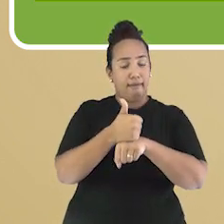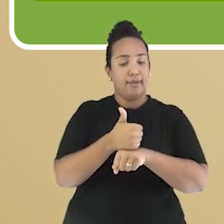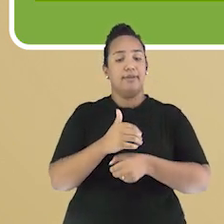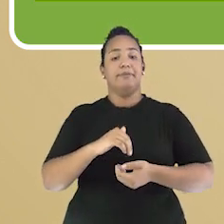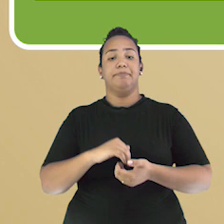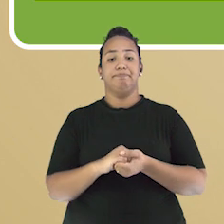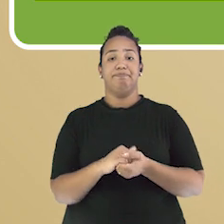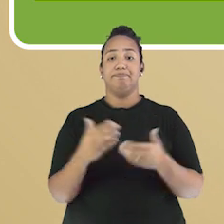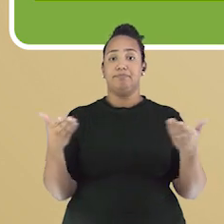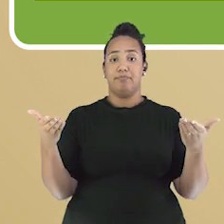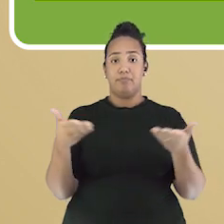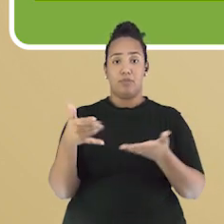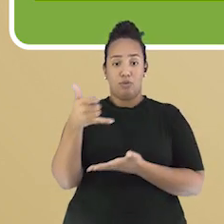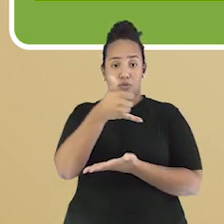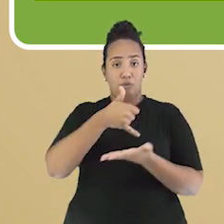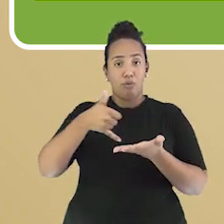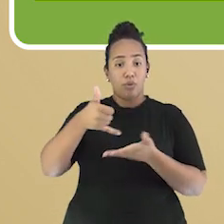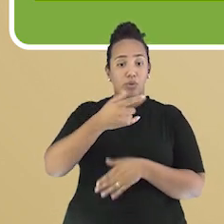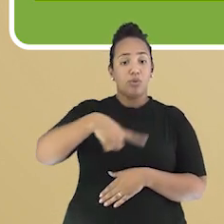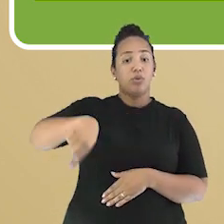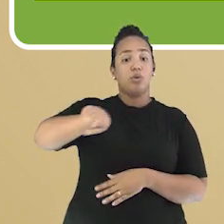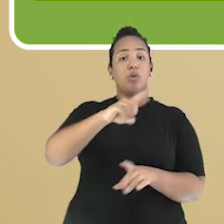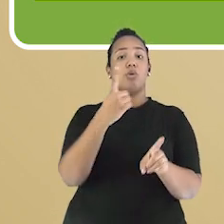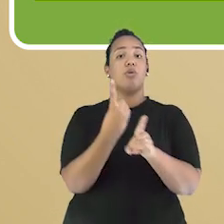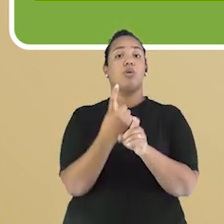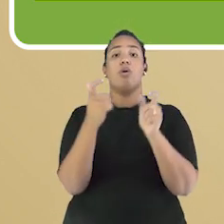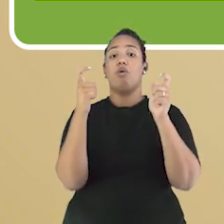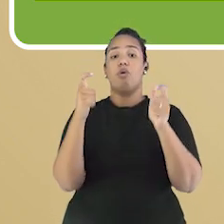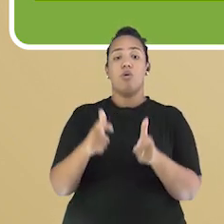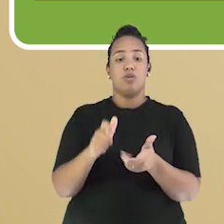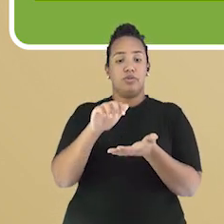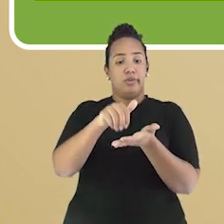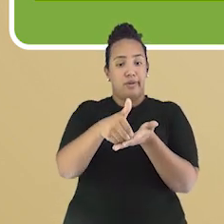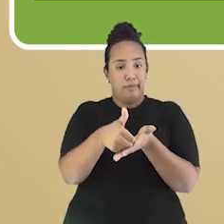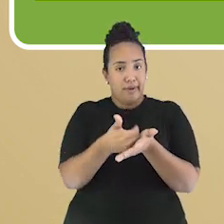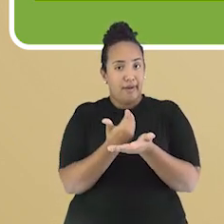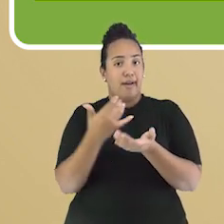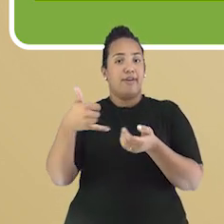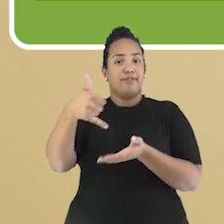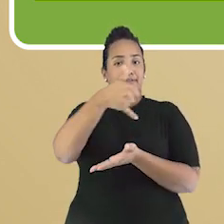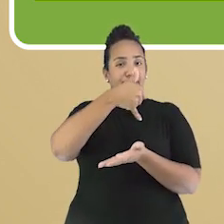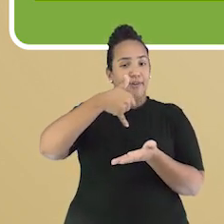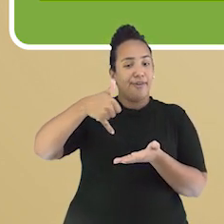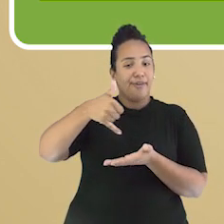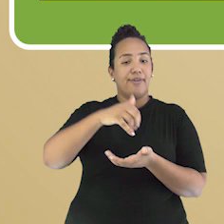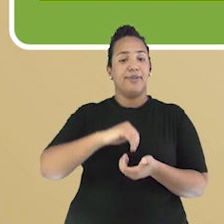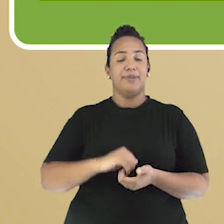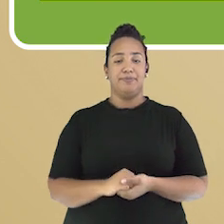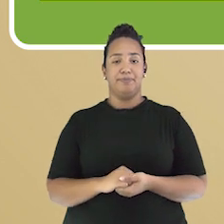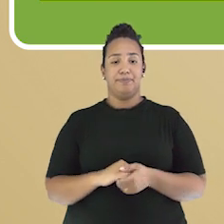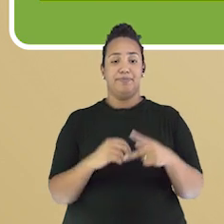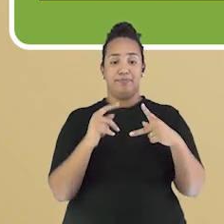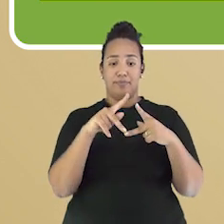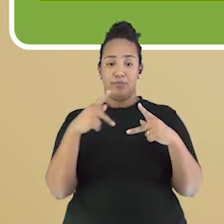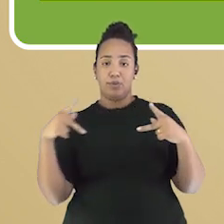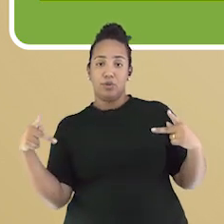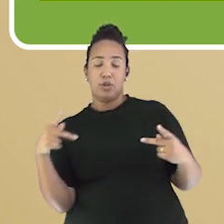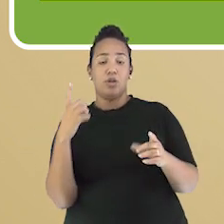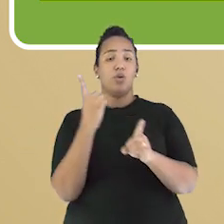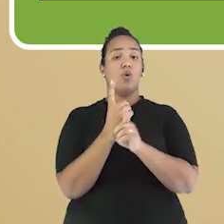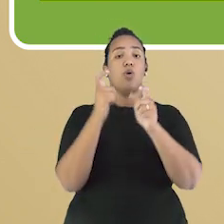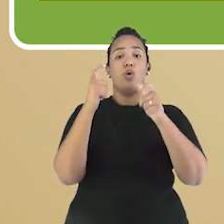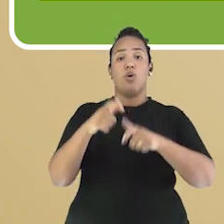cereais. Já as gorduras, conseguimos na manteiga, abacate e óleos. As proteínas estão